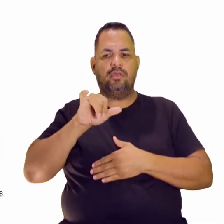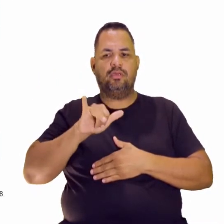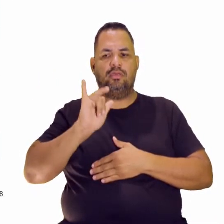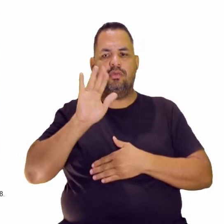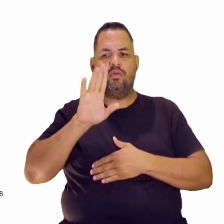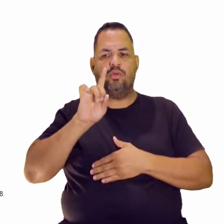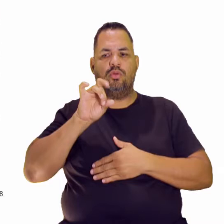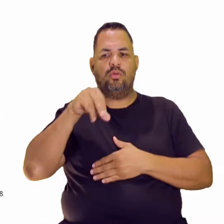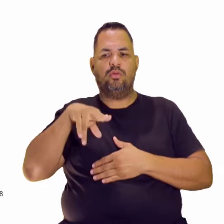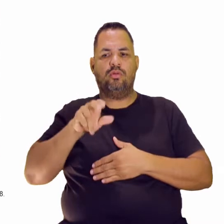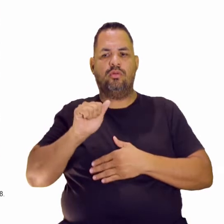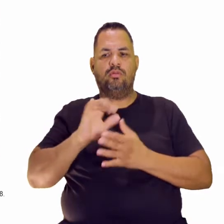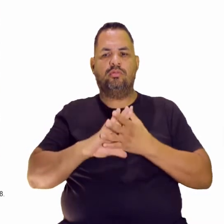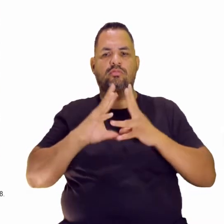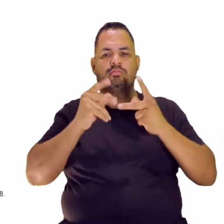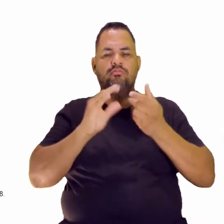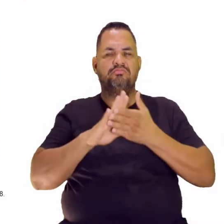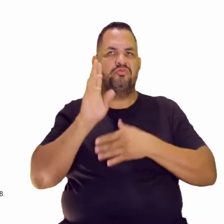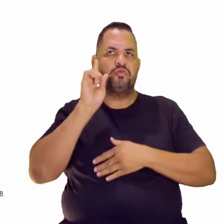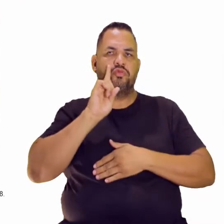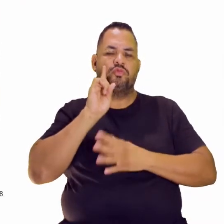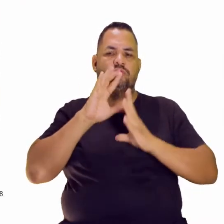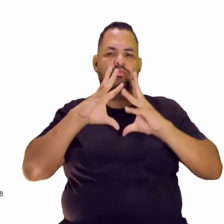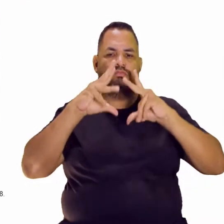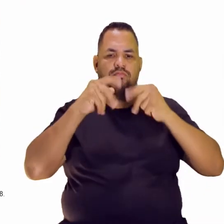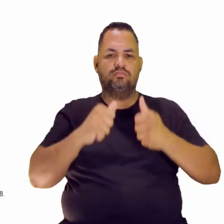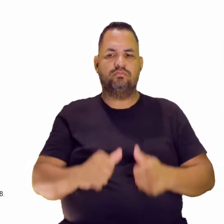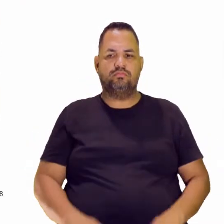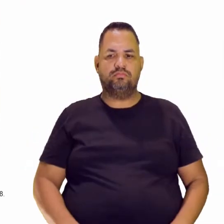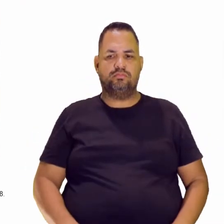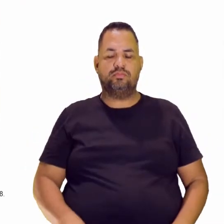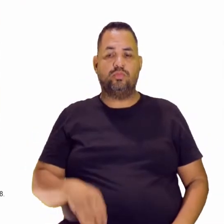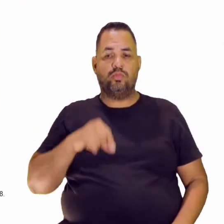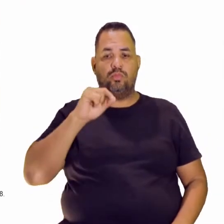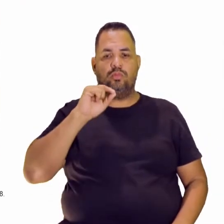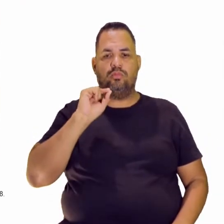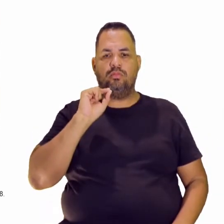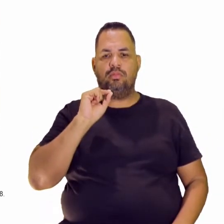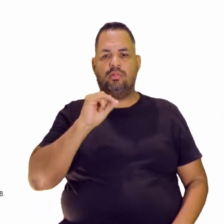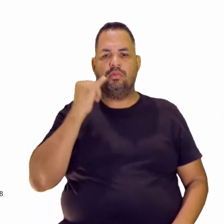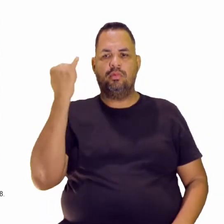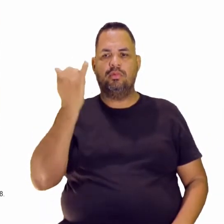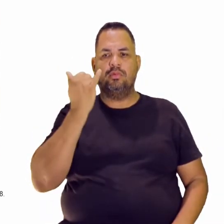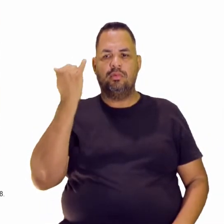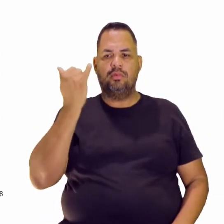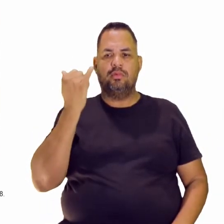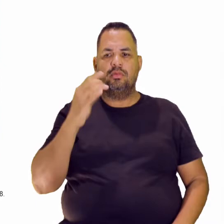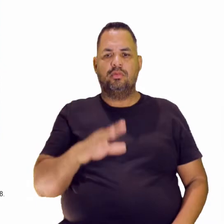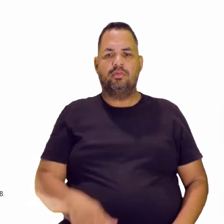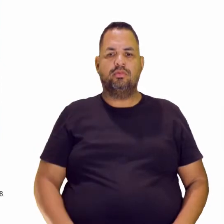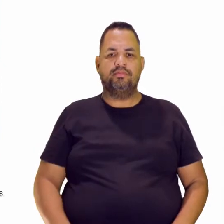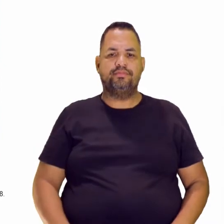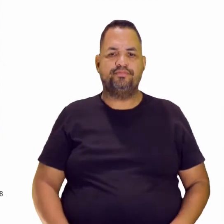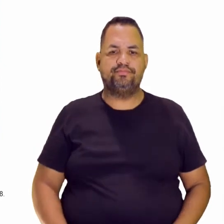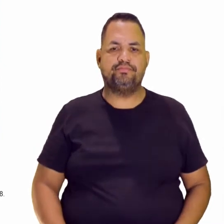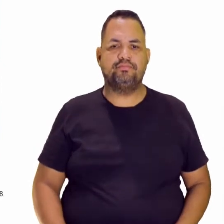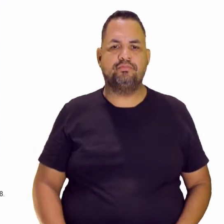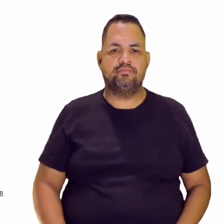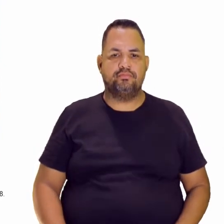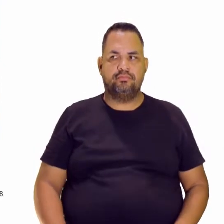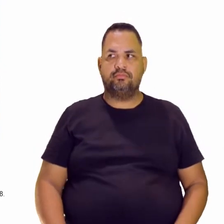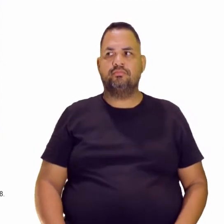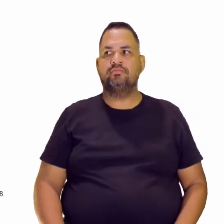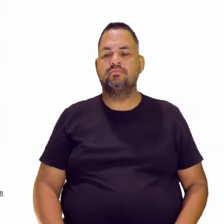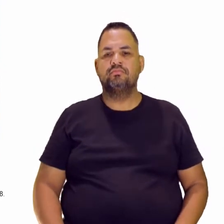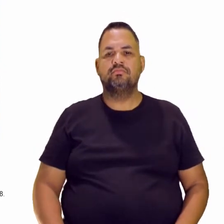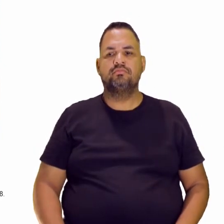fui para os Estados Unidos, não sei o quê, é o que é destacado hoje em dia. Até os nomes... Aliás, deixa eu falar um